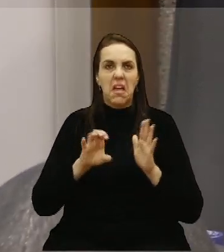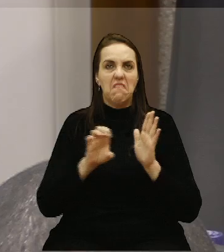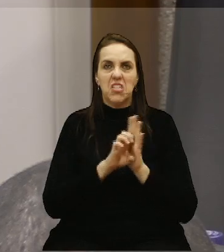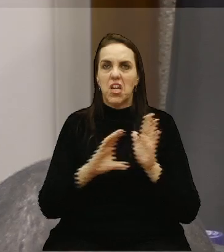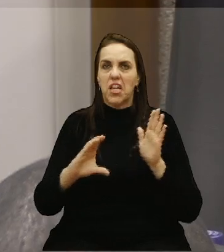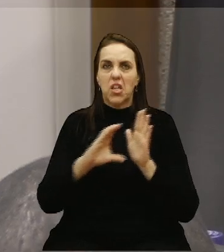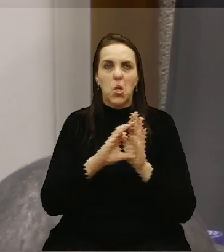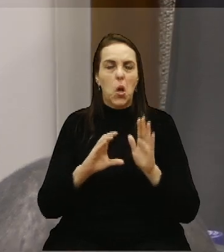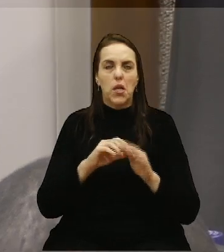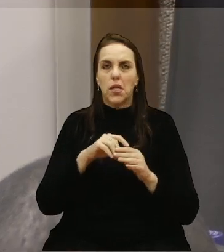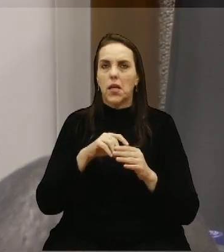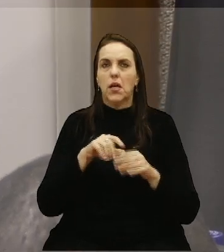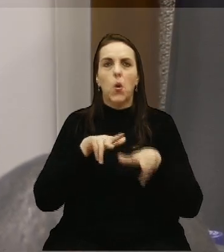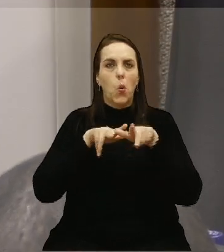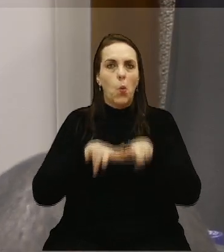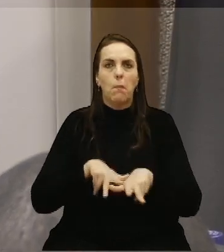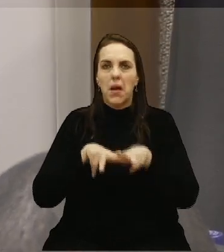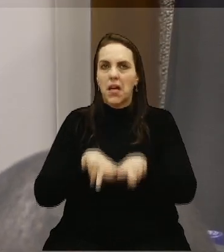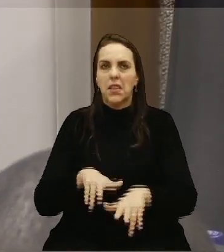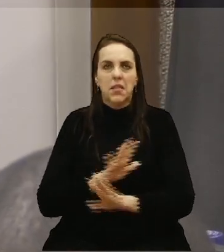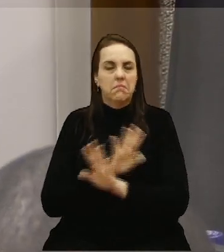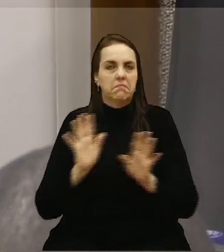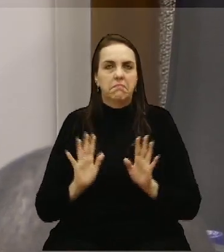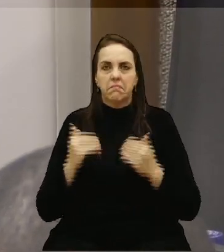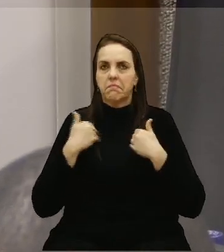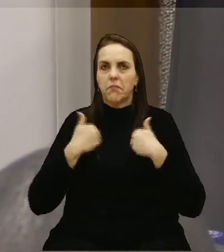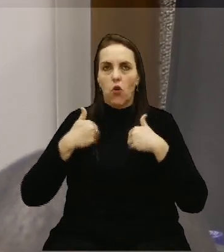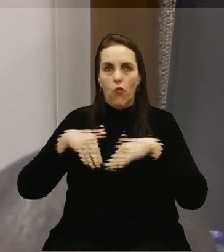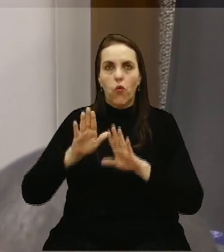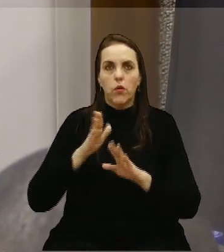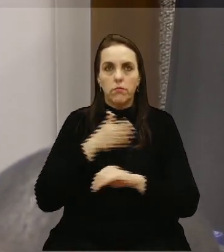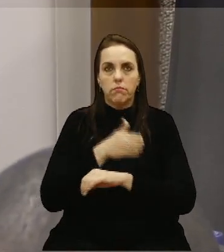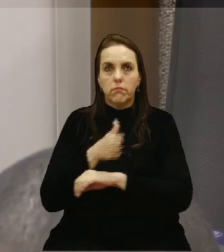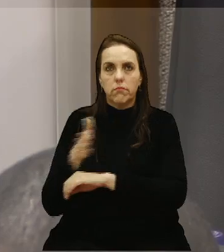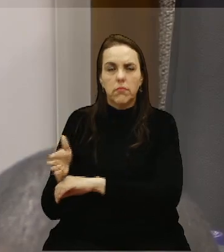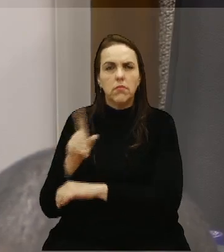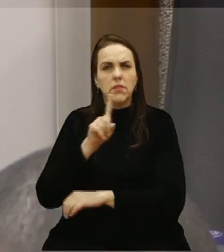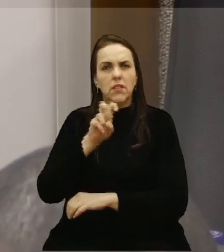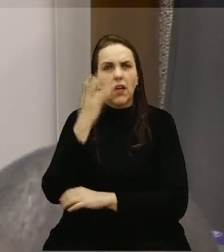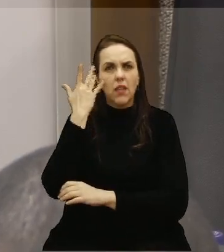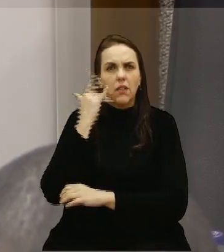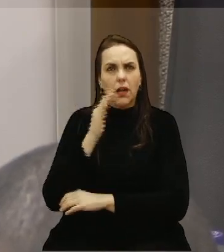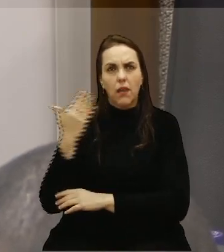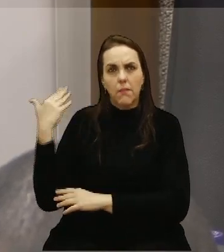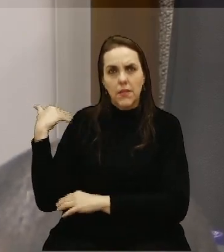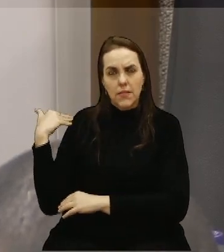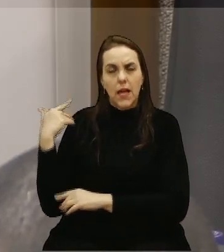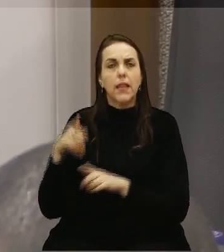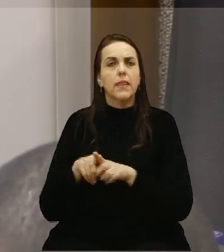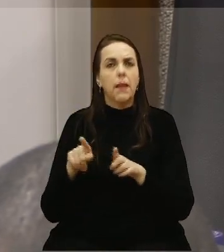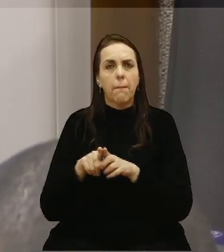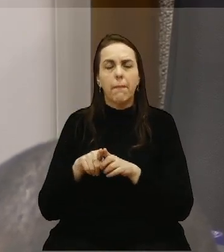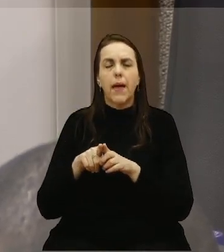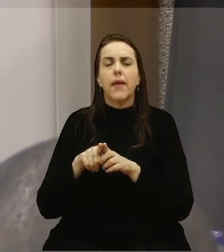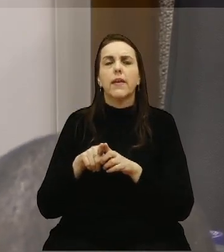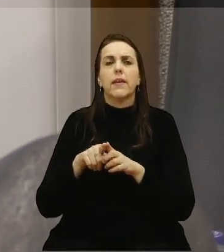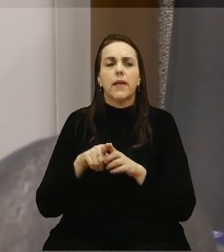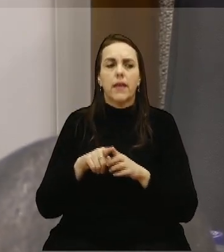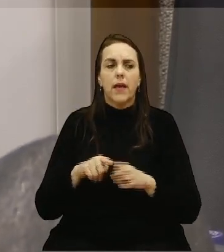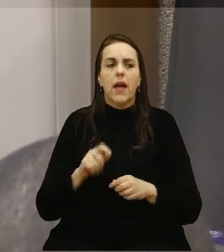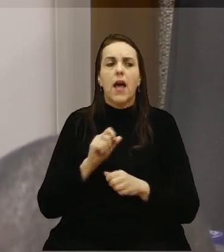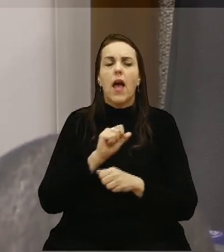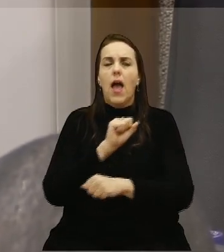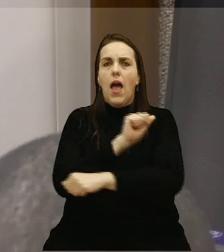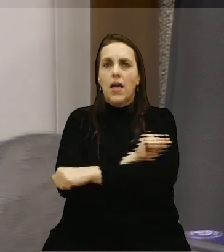católica, centro de Umbanda. Inclusive, faz uns 15 dias atrás, estive na Igreja Assembleia de Deus, né? Por